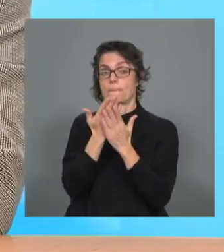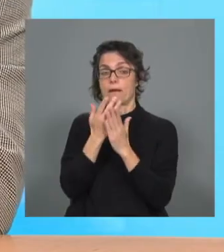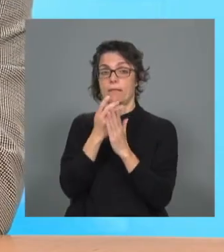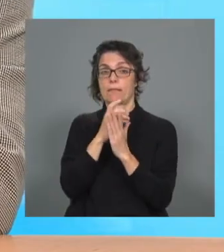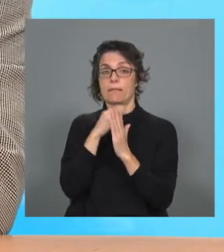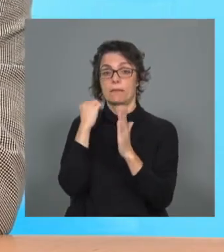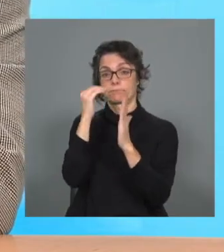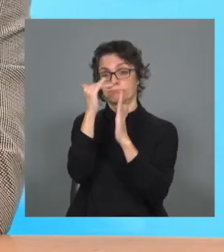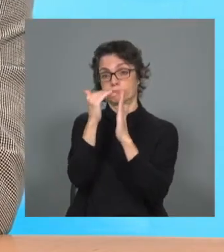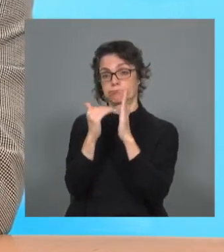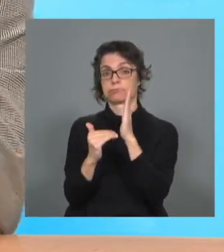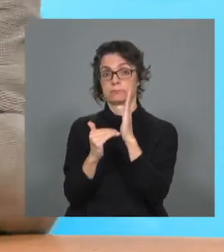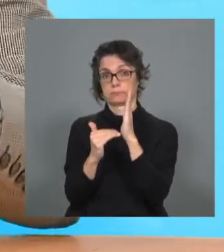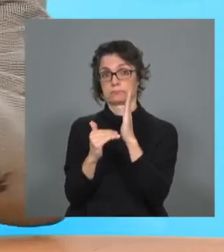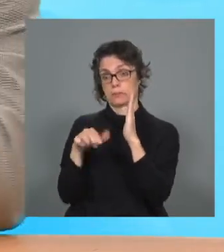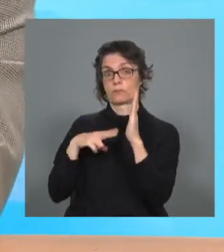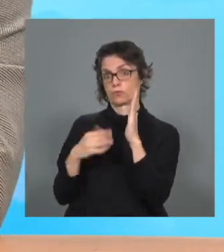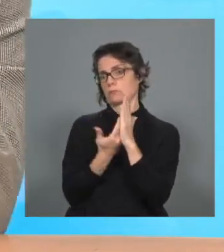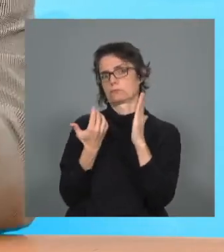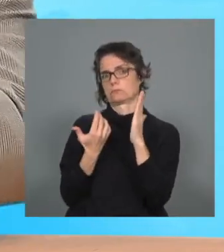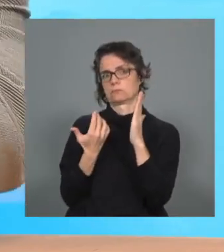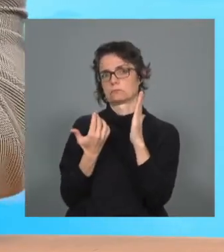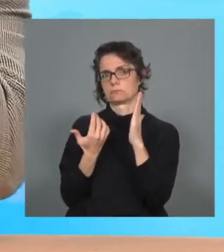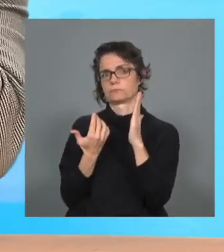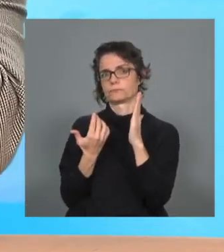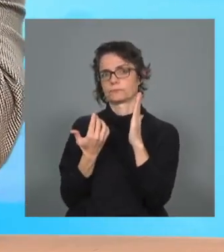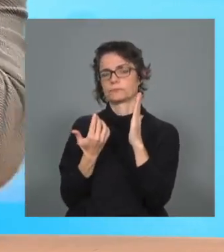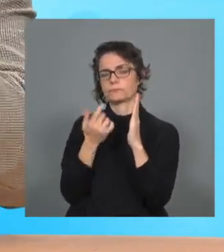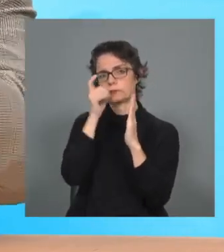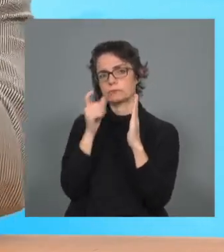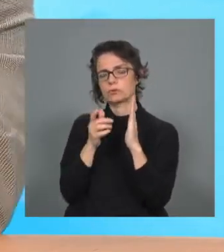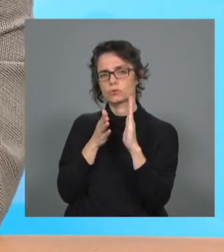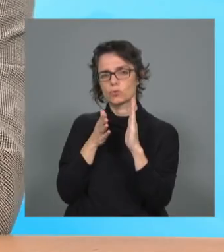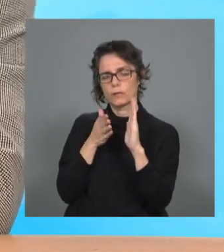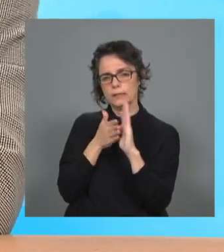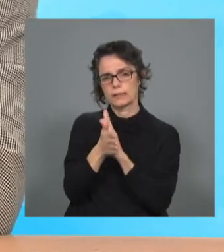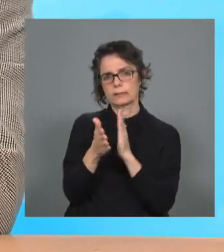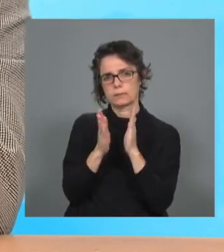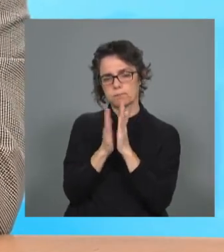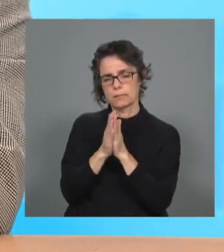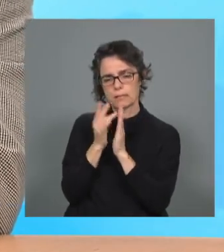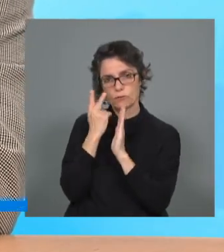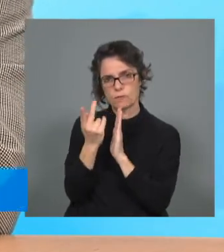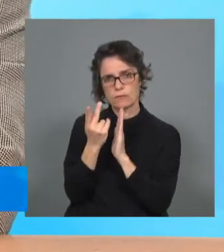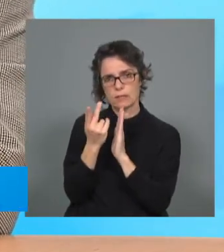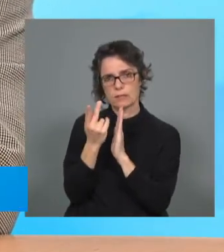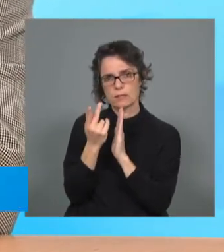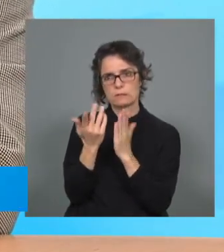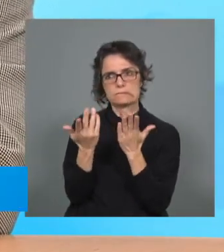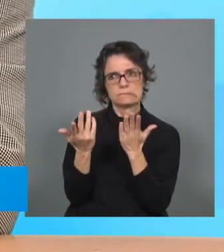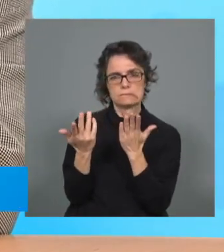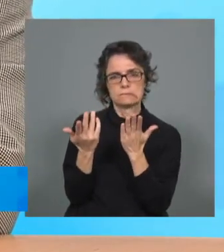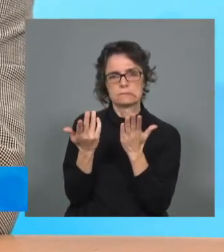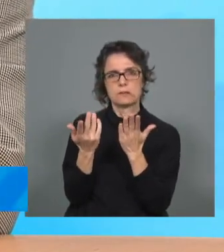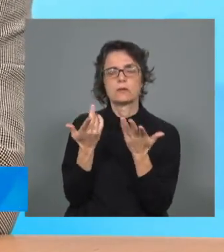que é claro, aqui em Portugal pelo menos, dos números de efetivos religiosos, sacerdotes, e por aí fora, como é que consegue